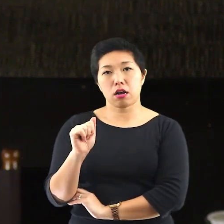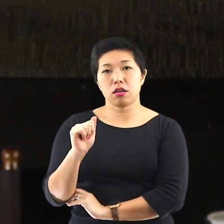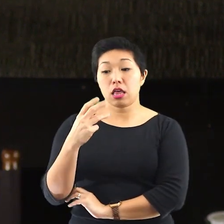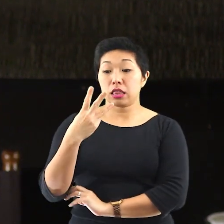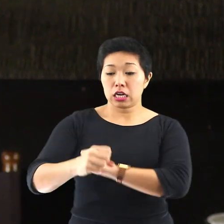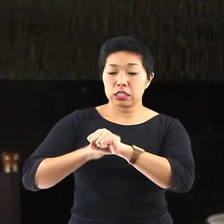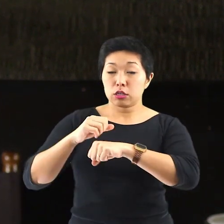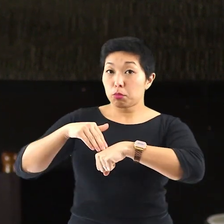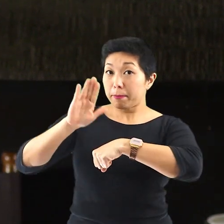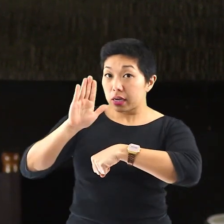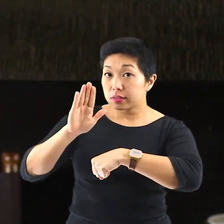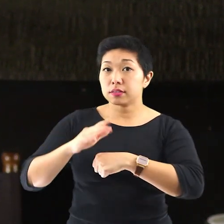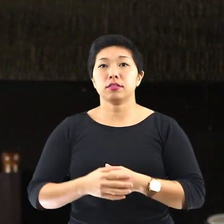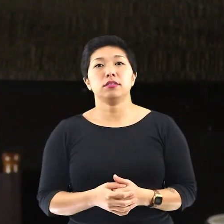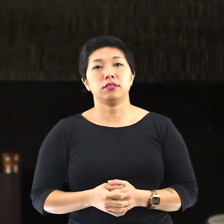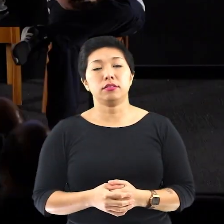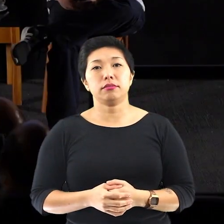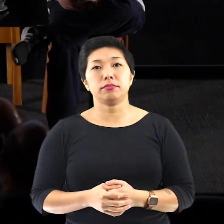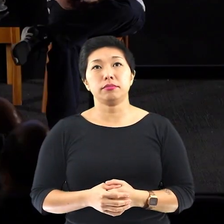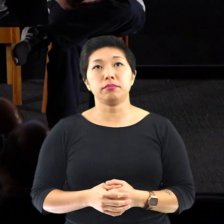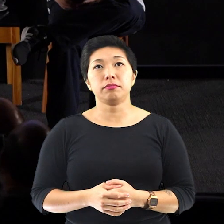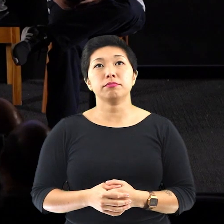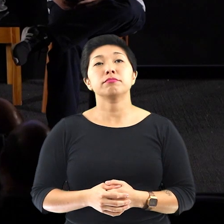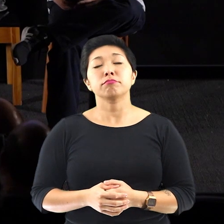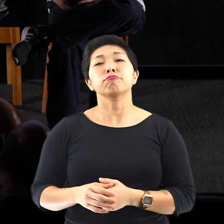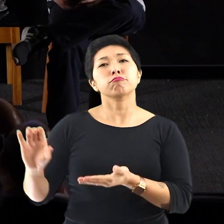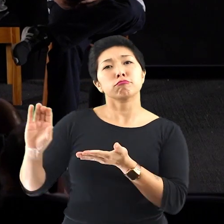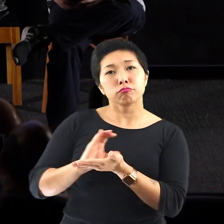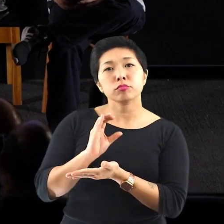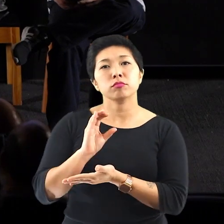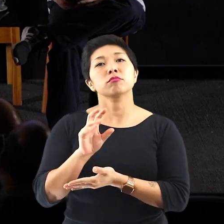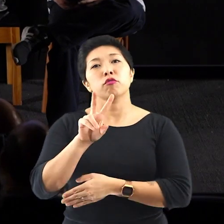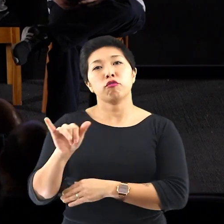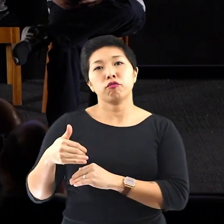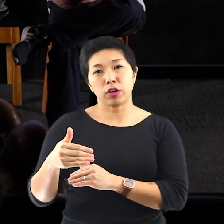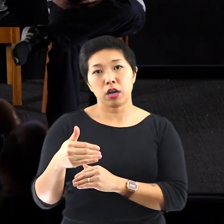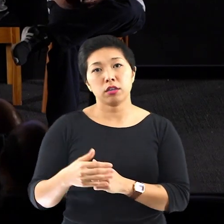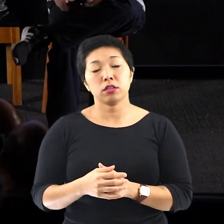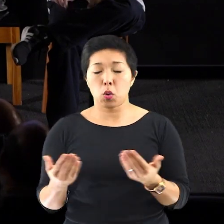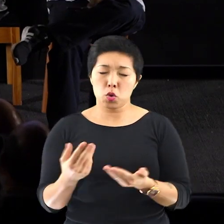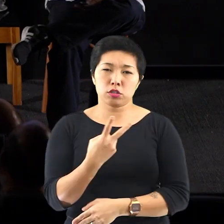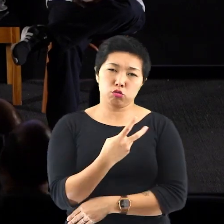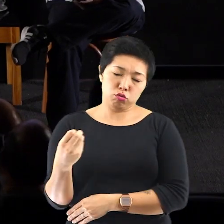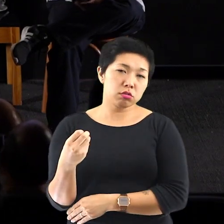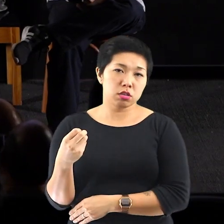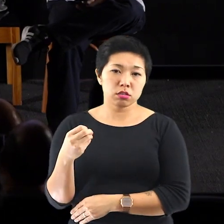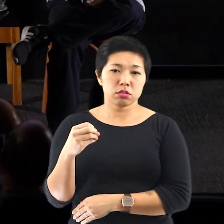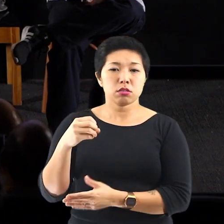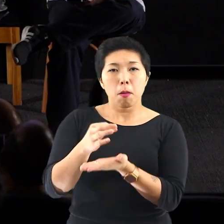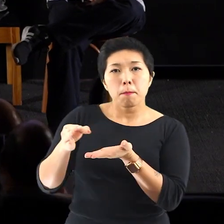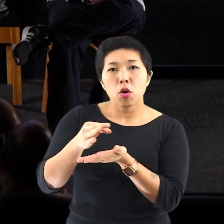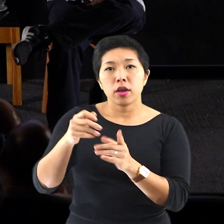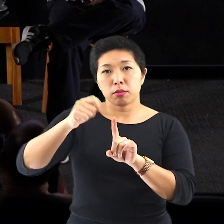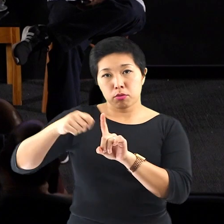há 3 anos ou mais estarão recebendo, hoje está em 200 mumbucas